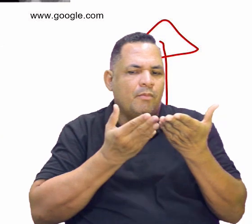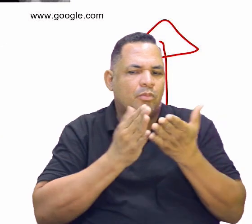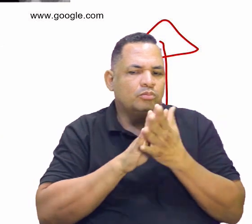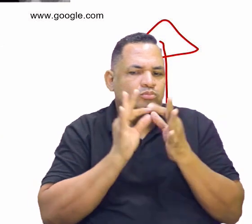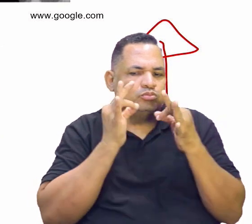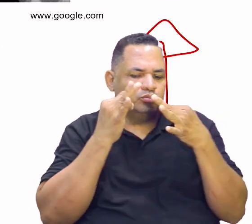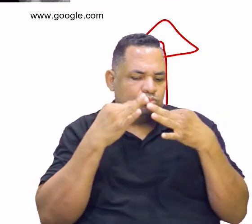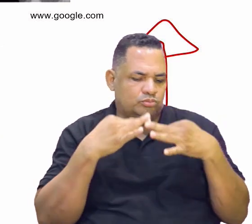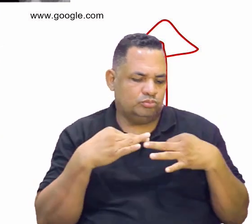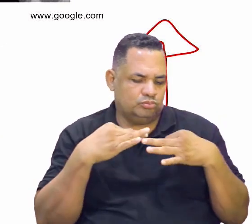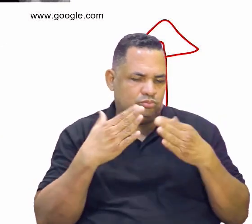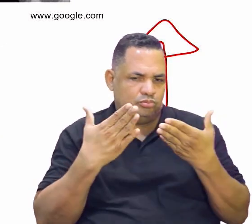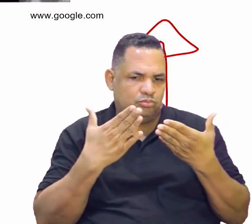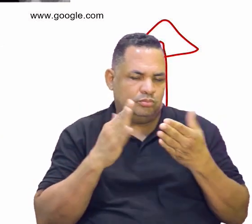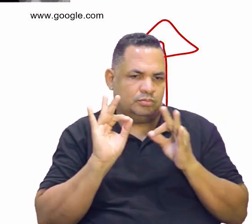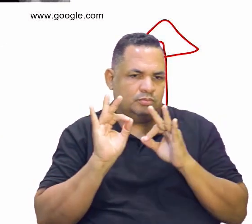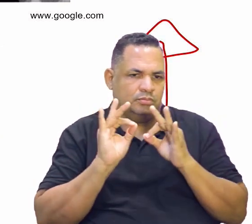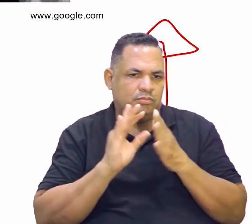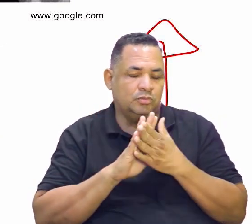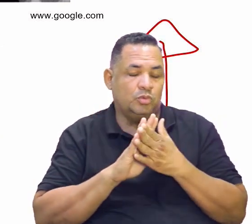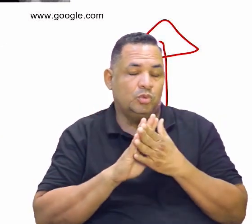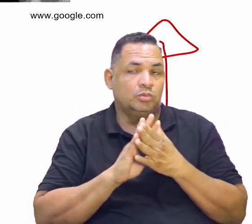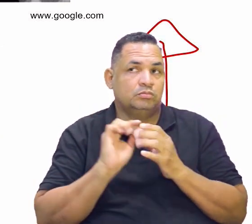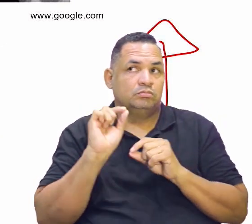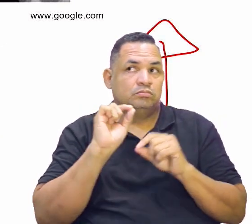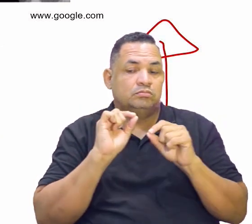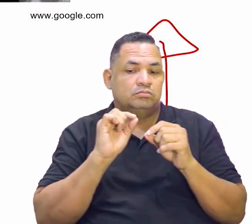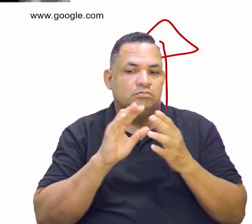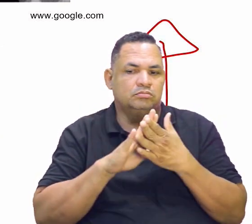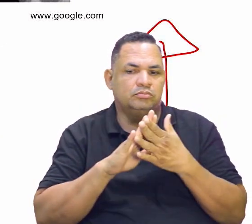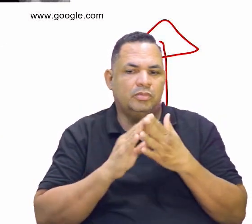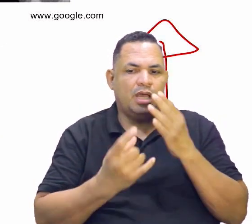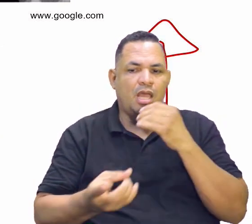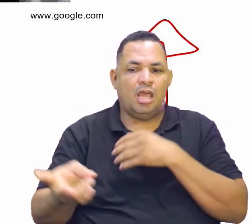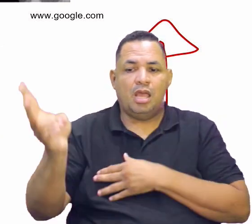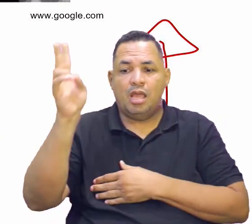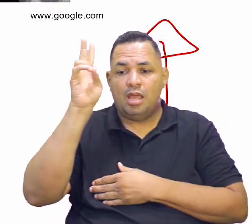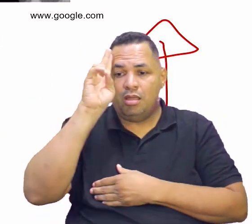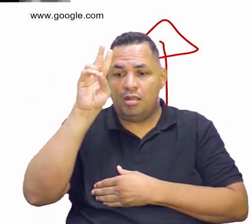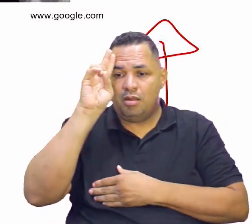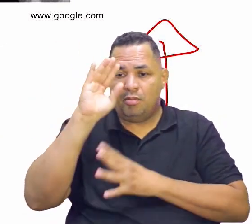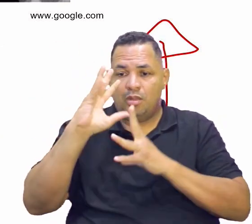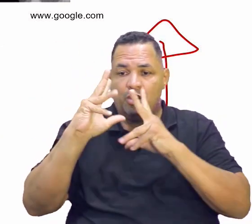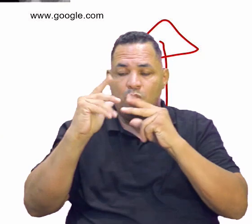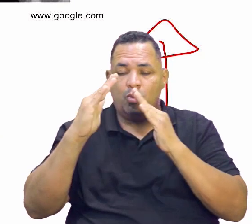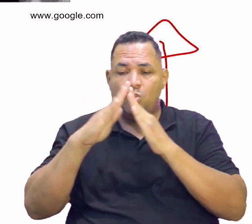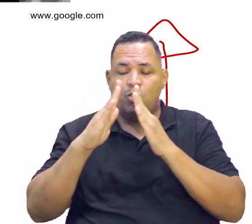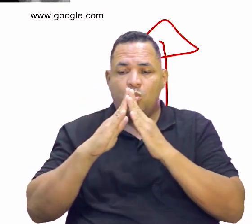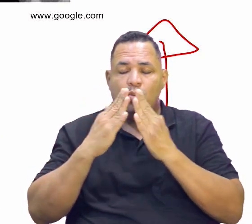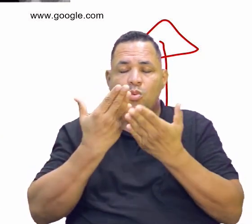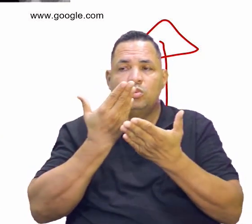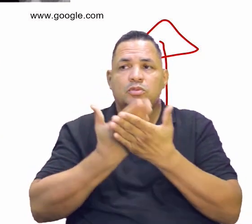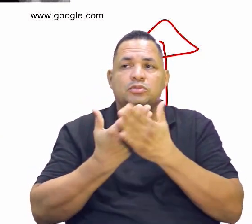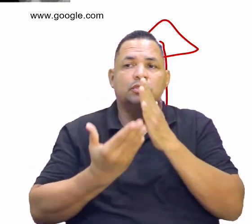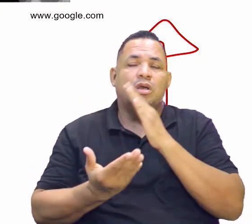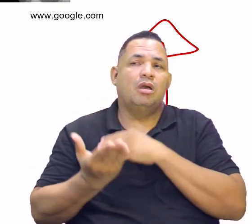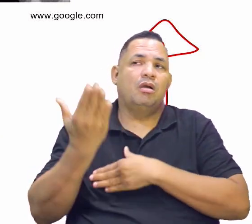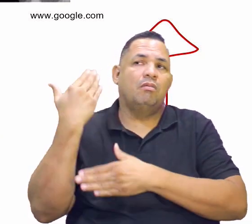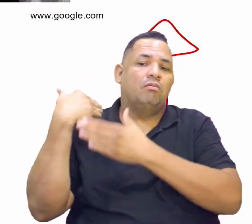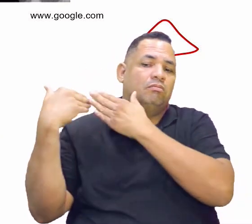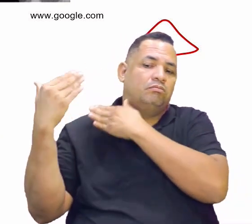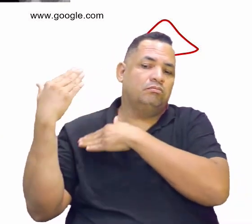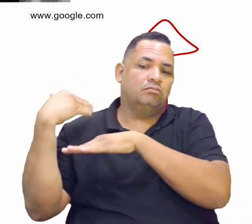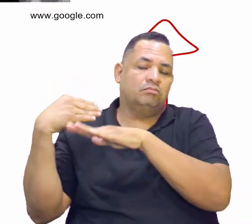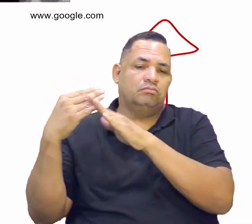eu sempre vejo assim que nos faz retomar as outras escolas em que você tinha tudo certinho, pessoal. A